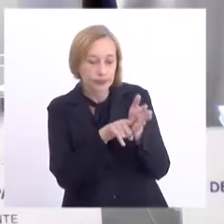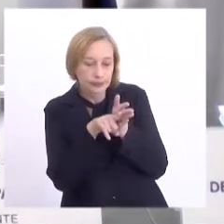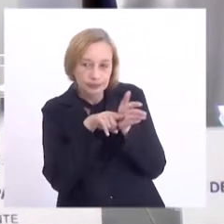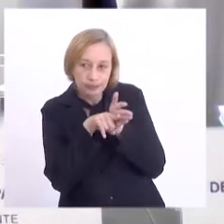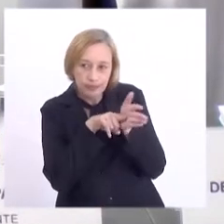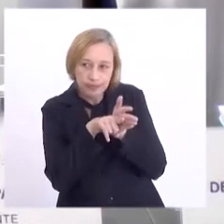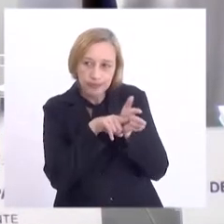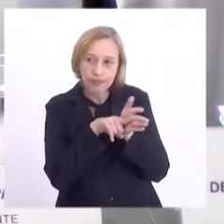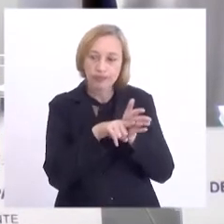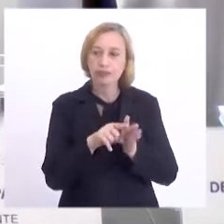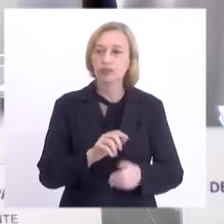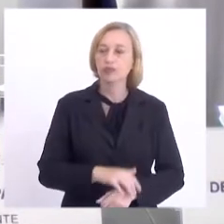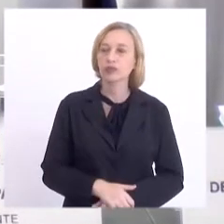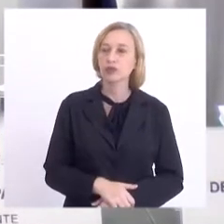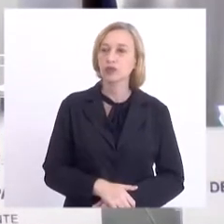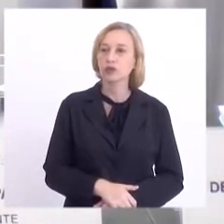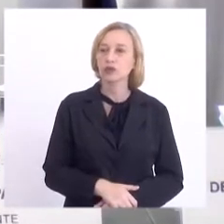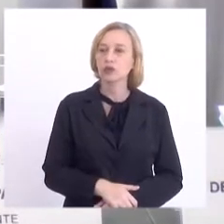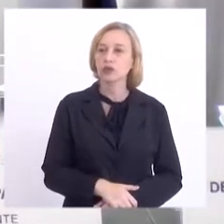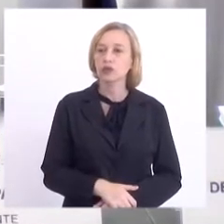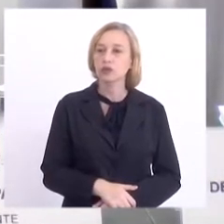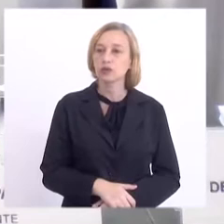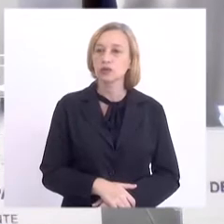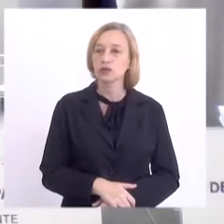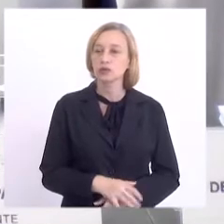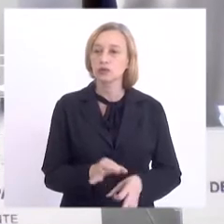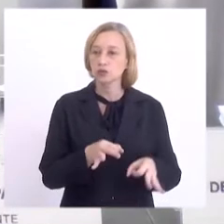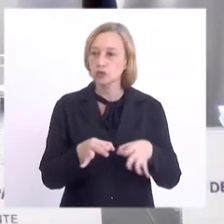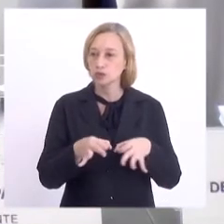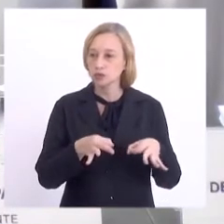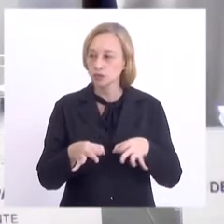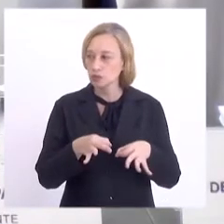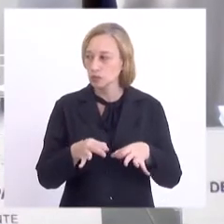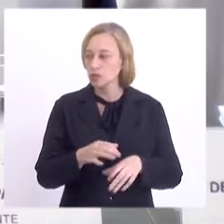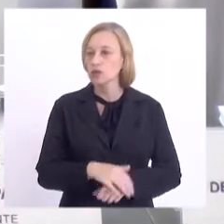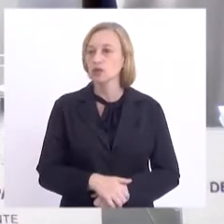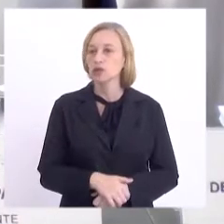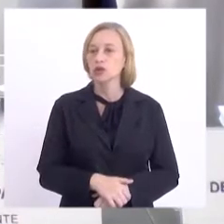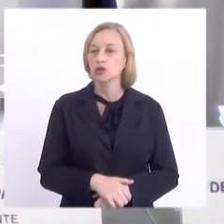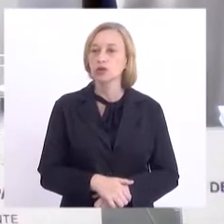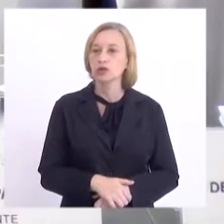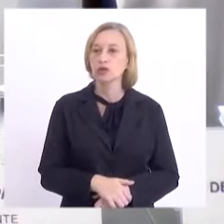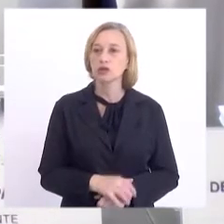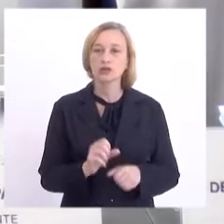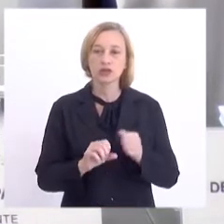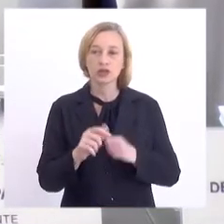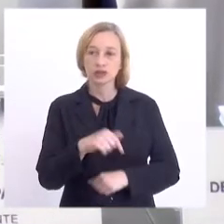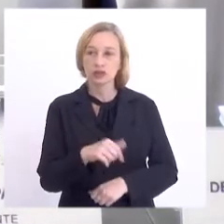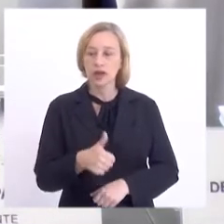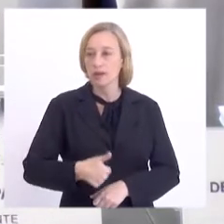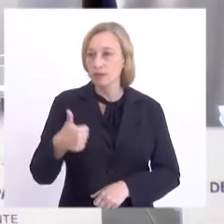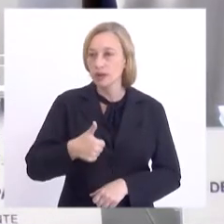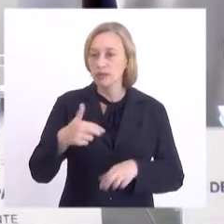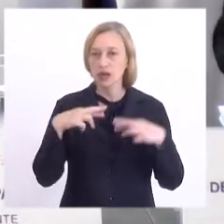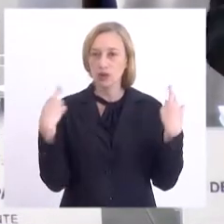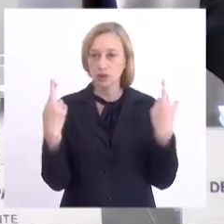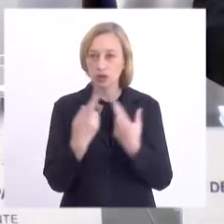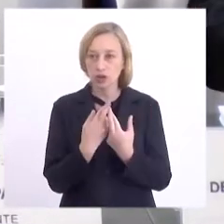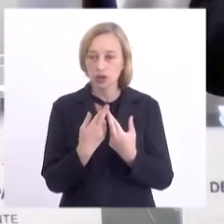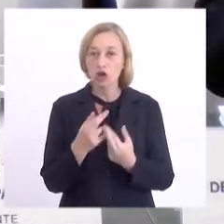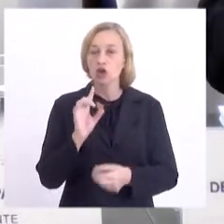fiscalização de forma orgânica fizemos aqui uma primeira reunião